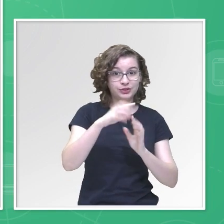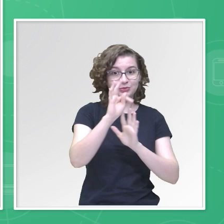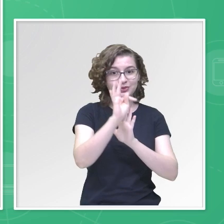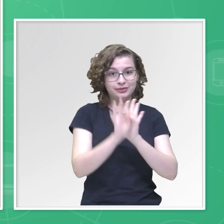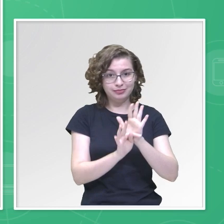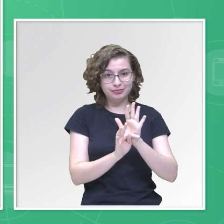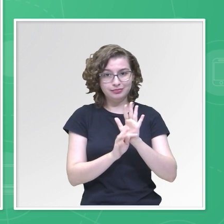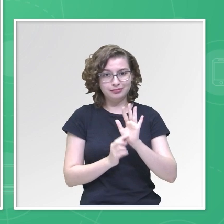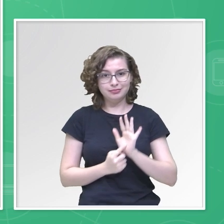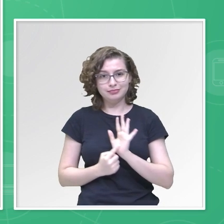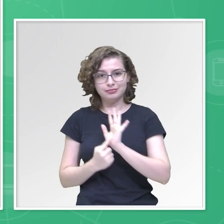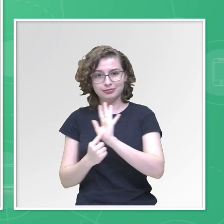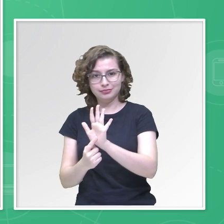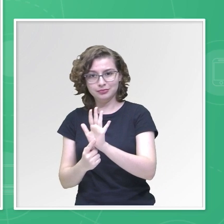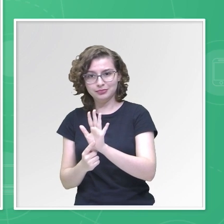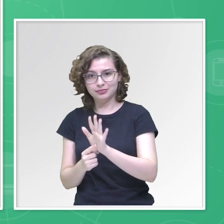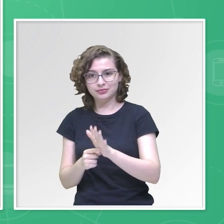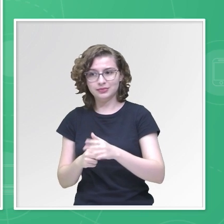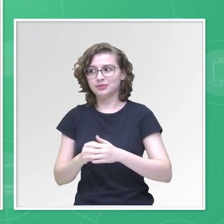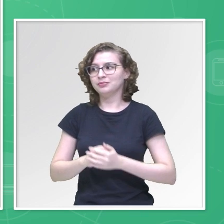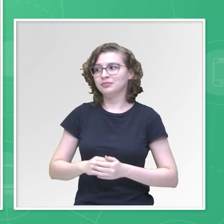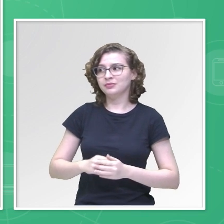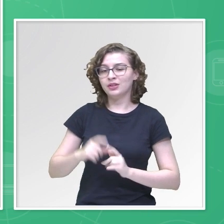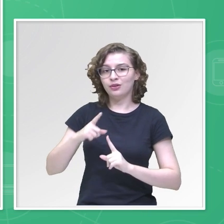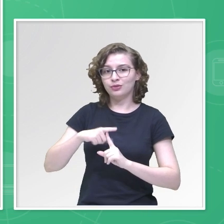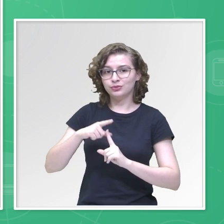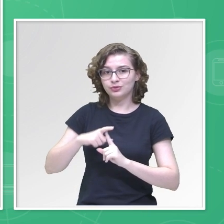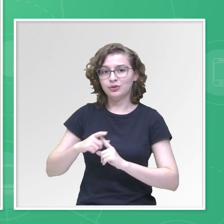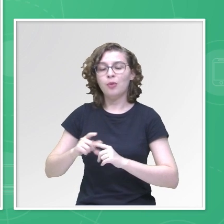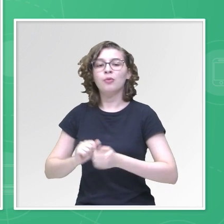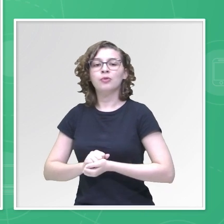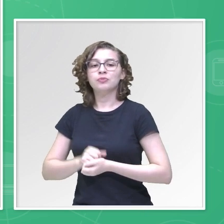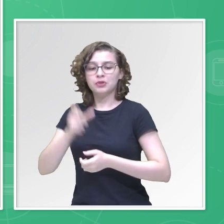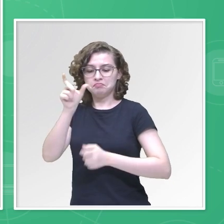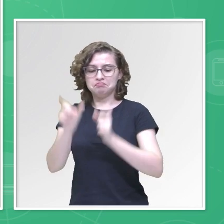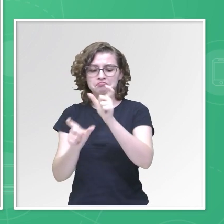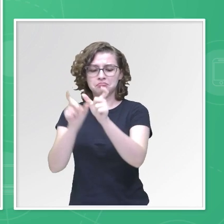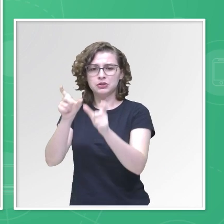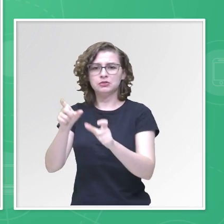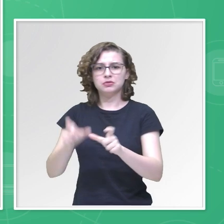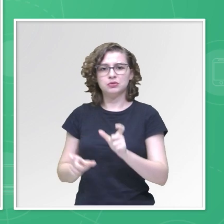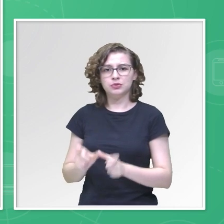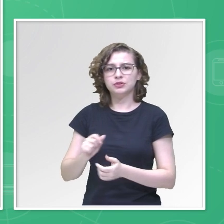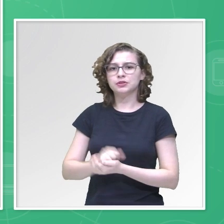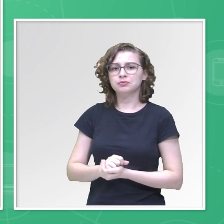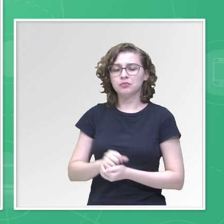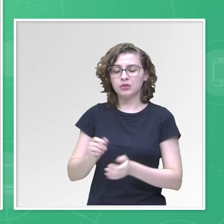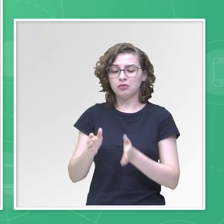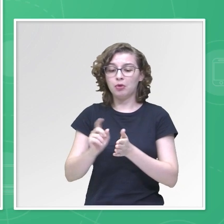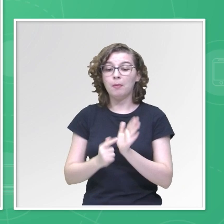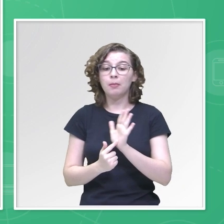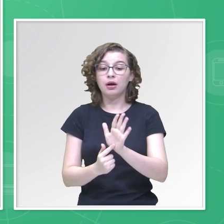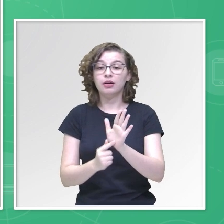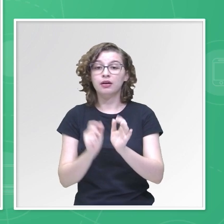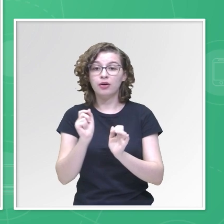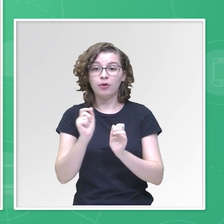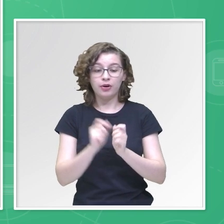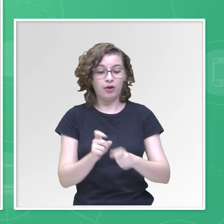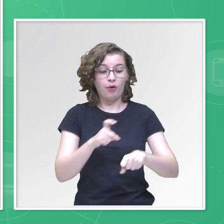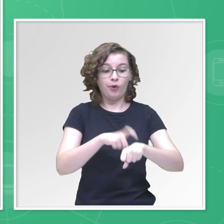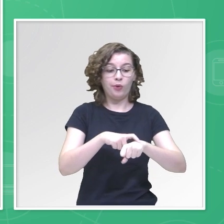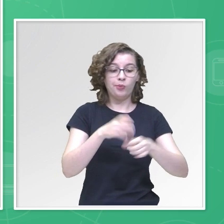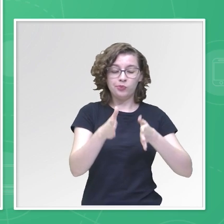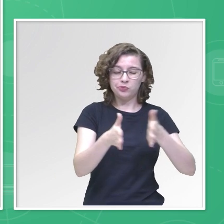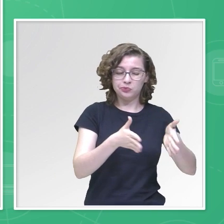esboça as ações desses personagens que vão aparecendo um determinado tempo e espaço E aí você já percebe